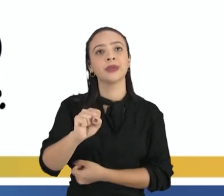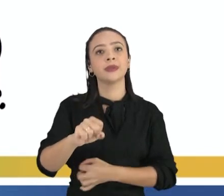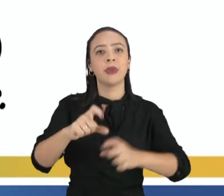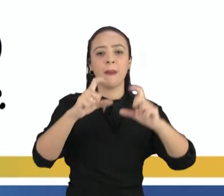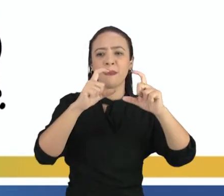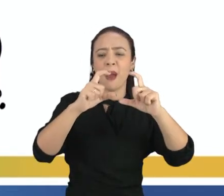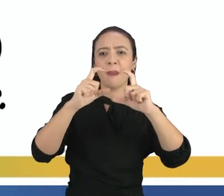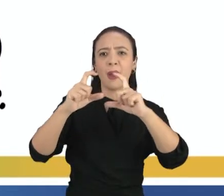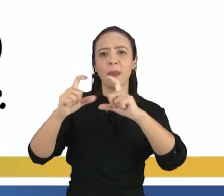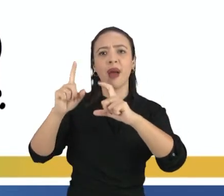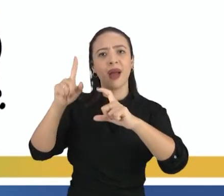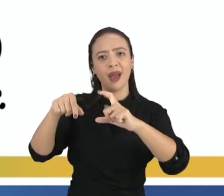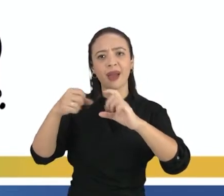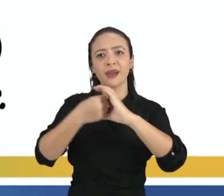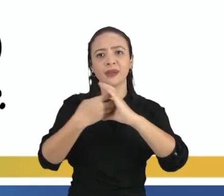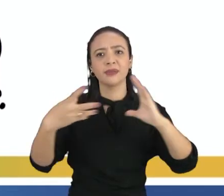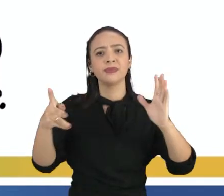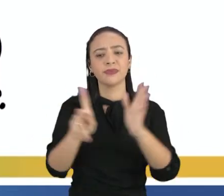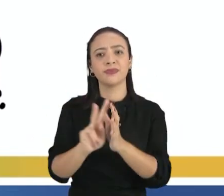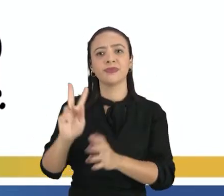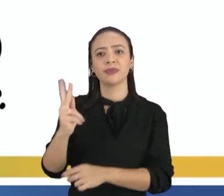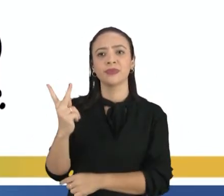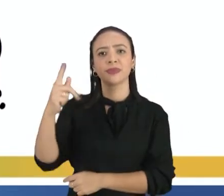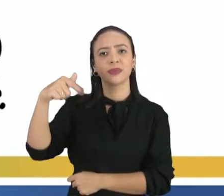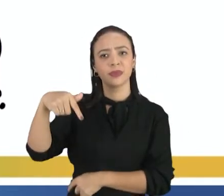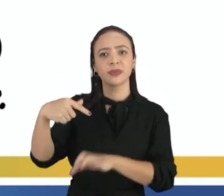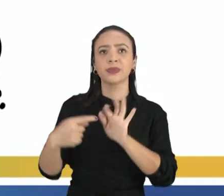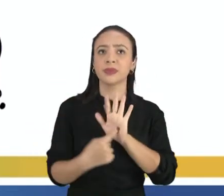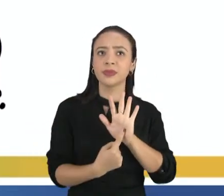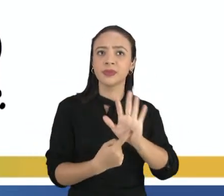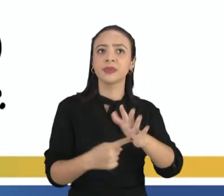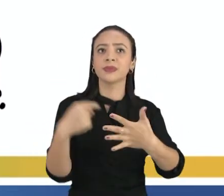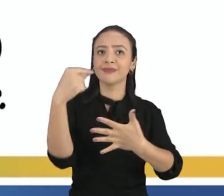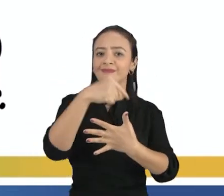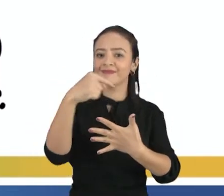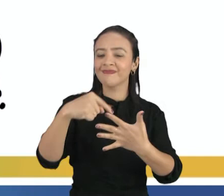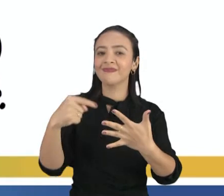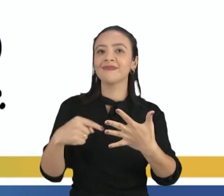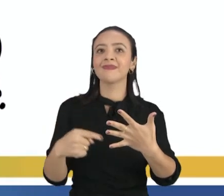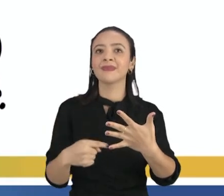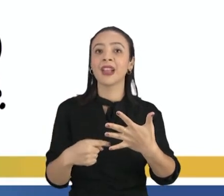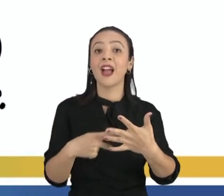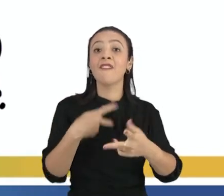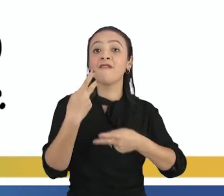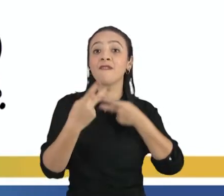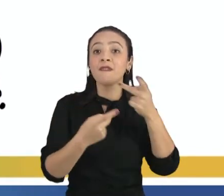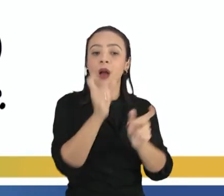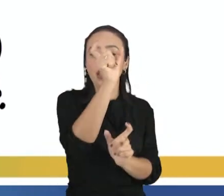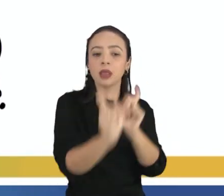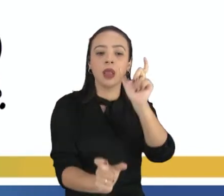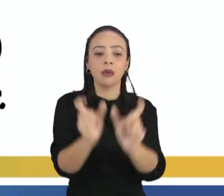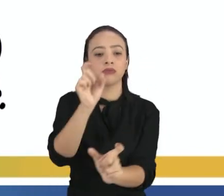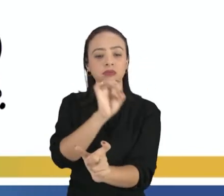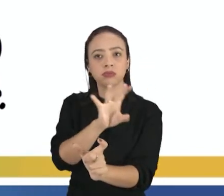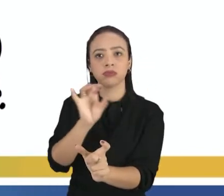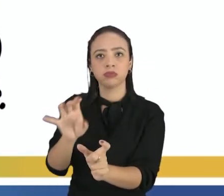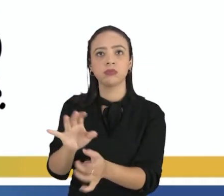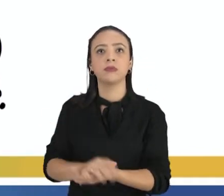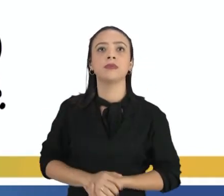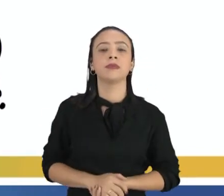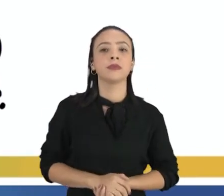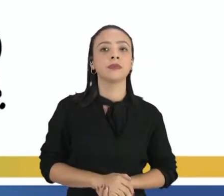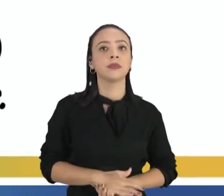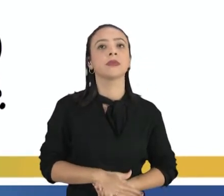uma característica das HQs que traz, um elemento da HQ que traz a fala dos personagens, né? Como